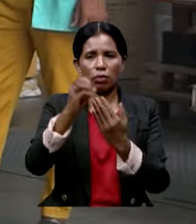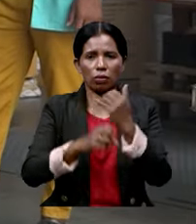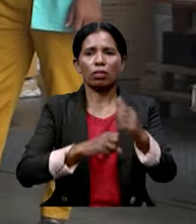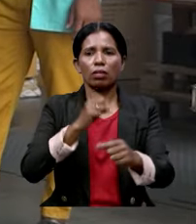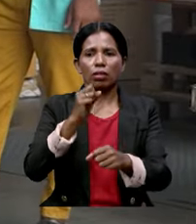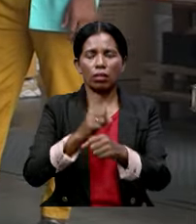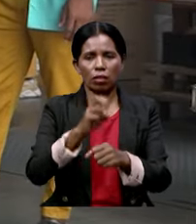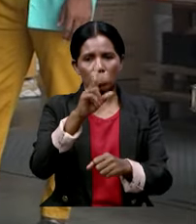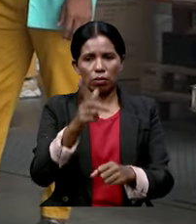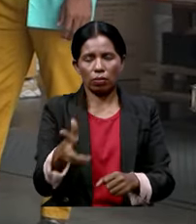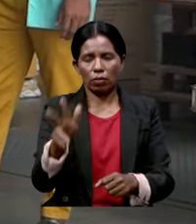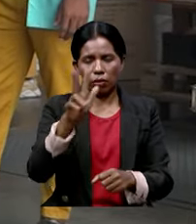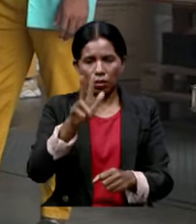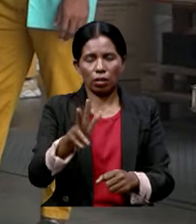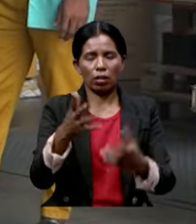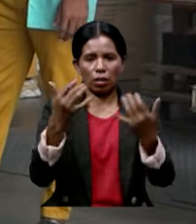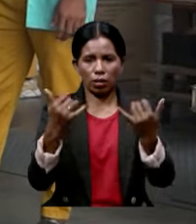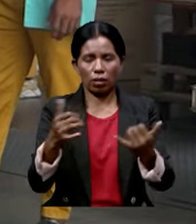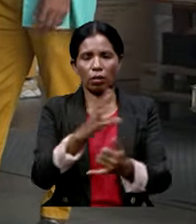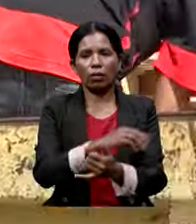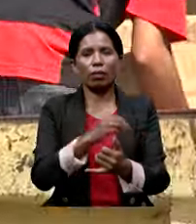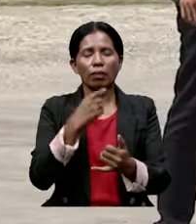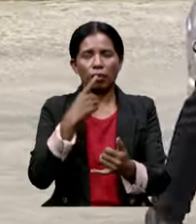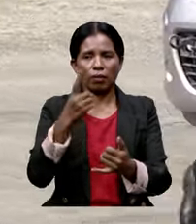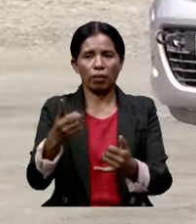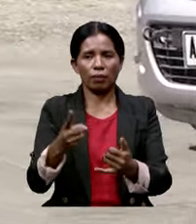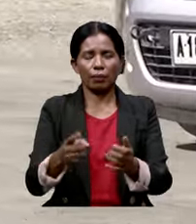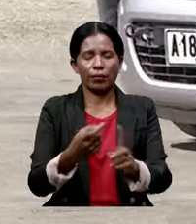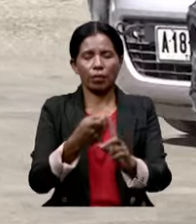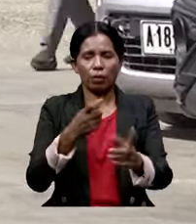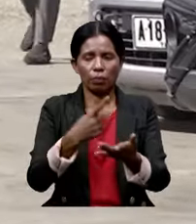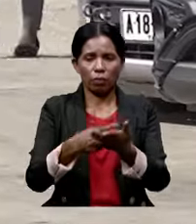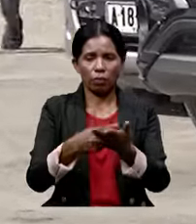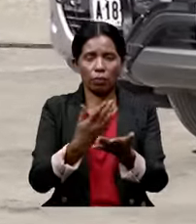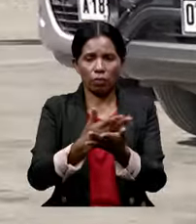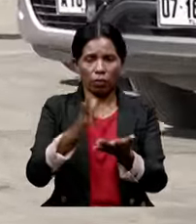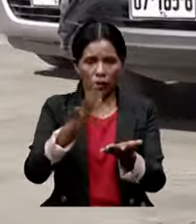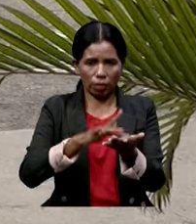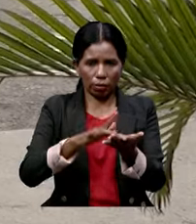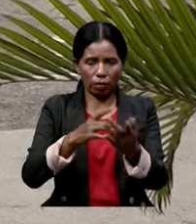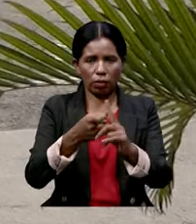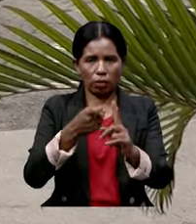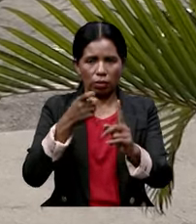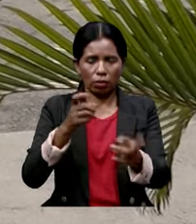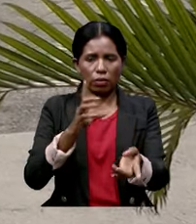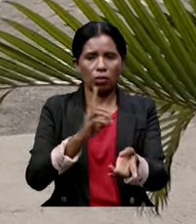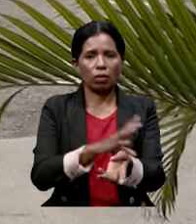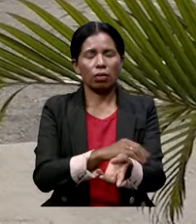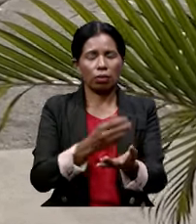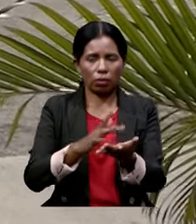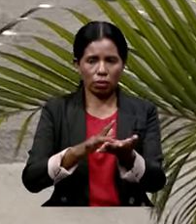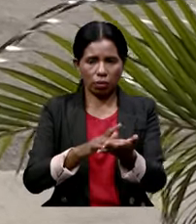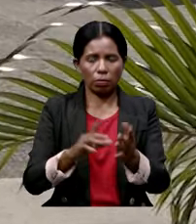Rihunrua, Ruanulo Resintolo, Ministra Saúde, foi adjudicação direita, Projeto Sosaimoruk no Produto Médico Sira, ba